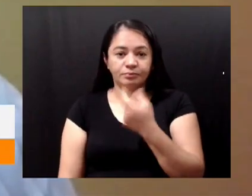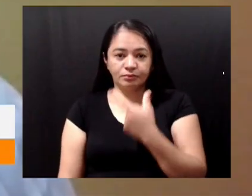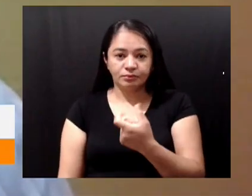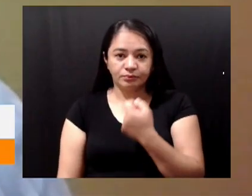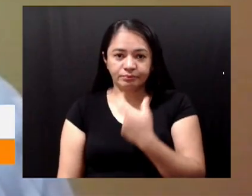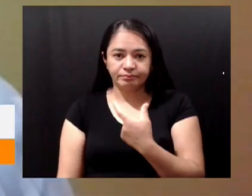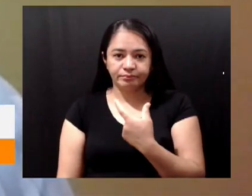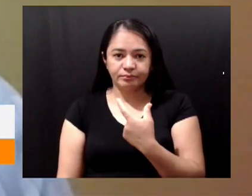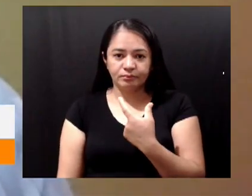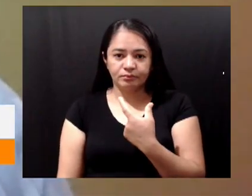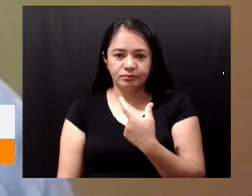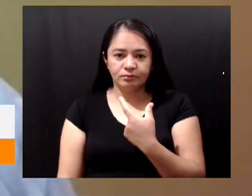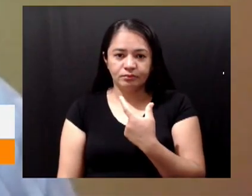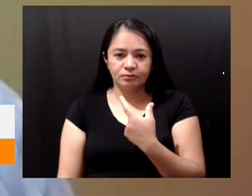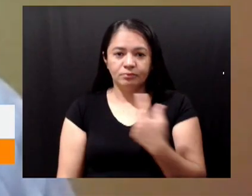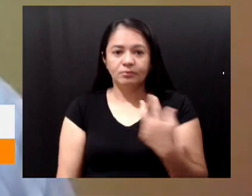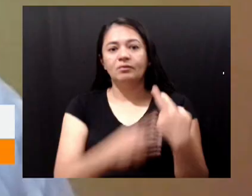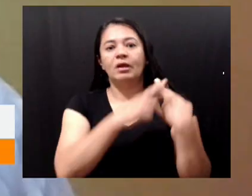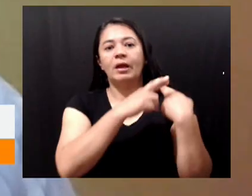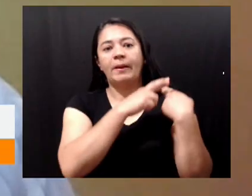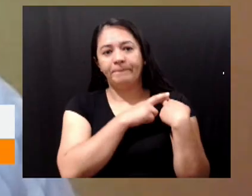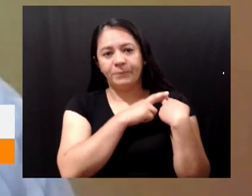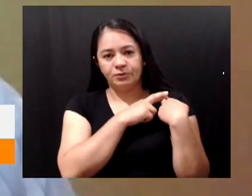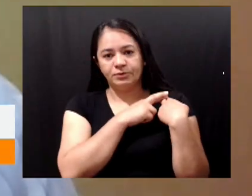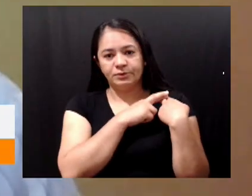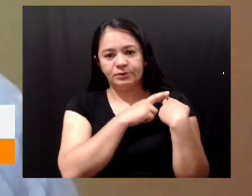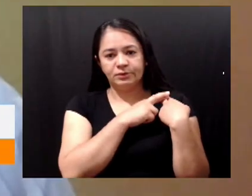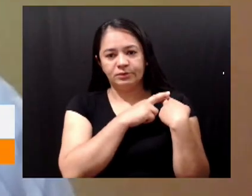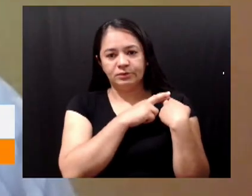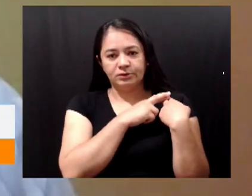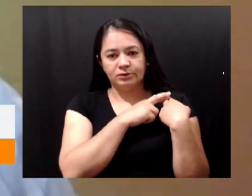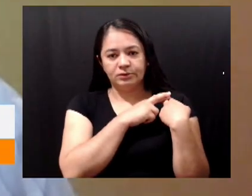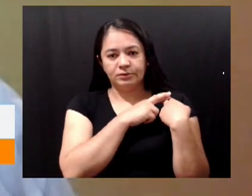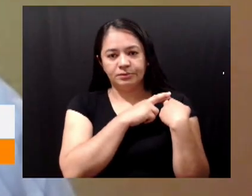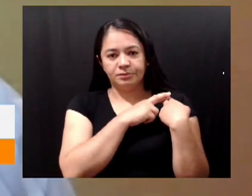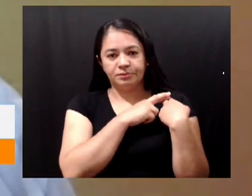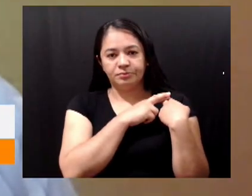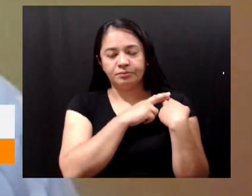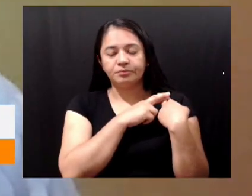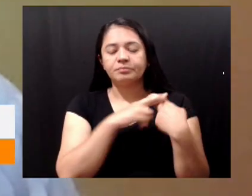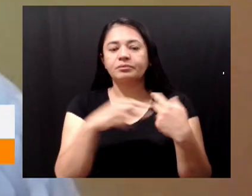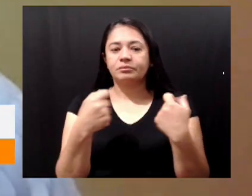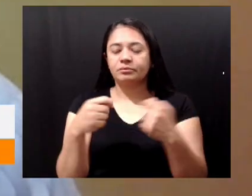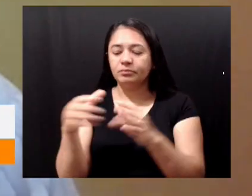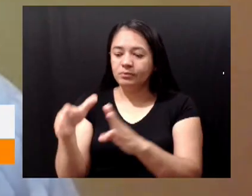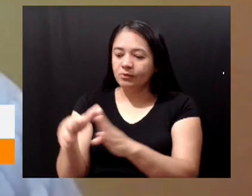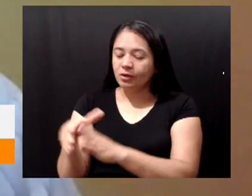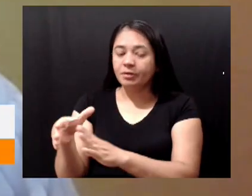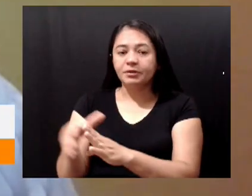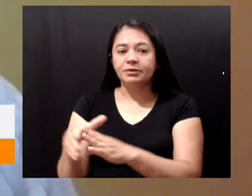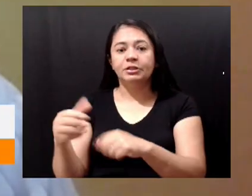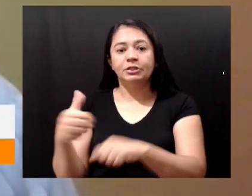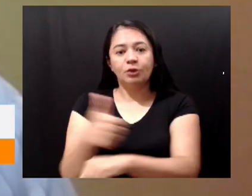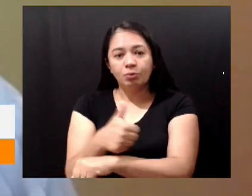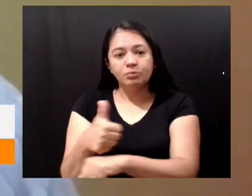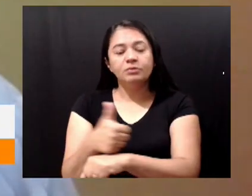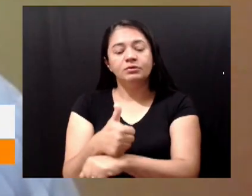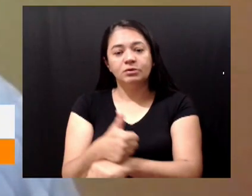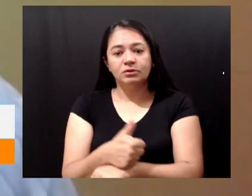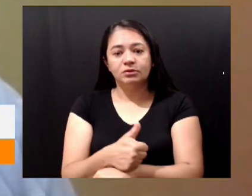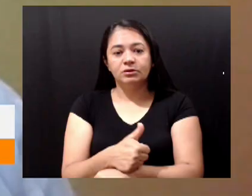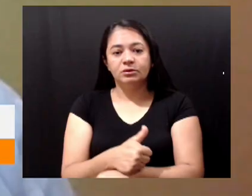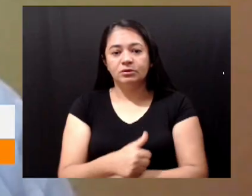automedicação responsável, né? E orientada por um profissional, né? E saber os